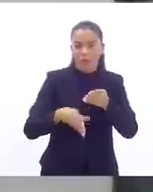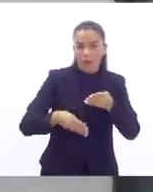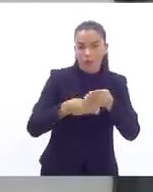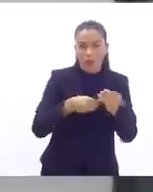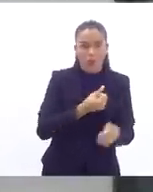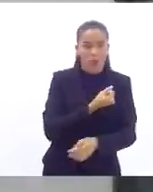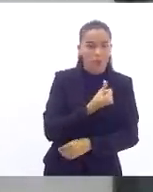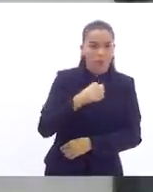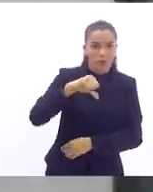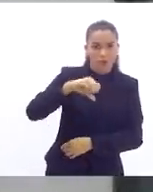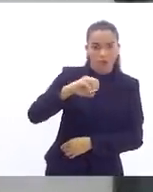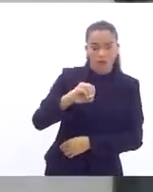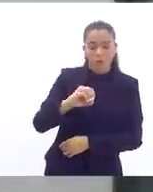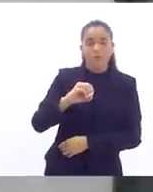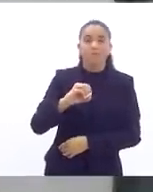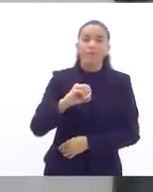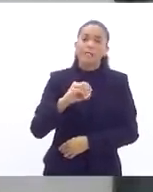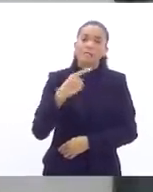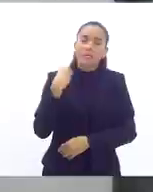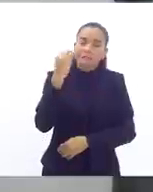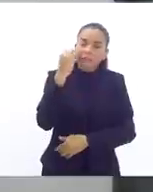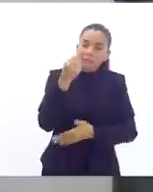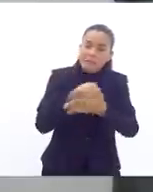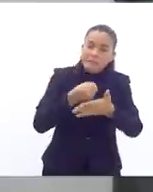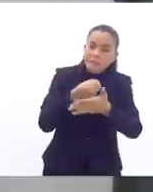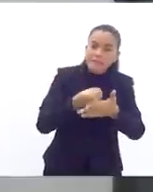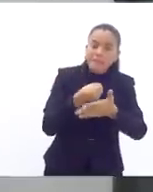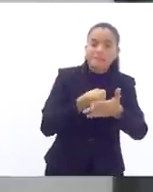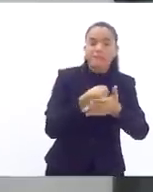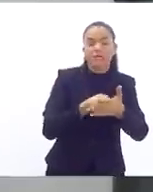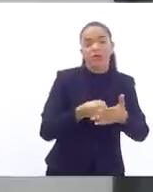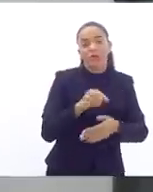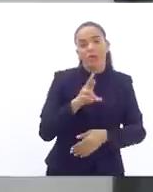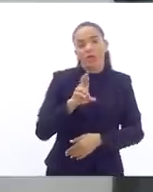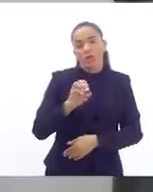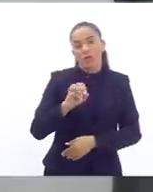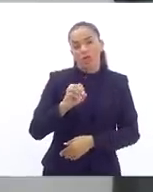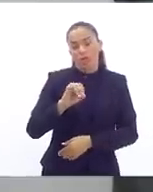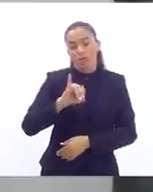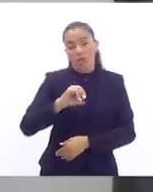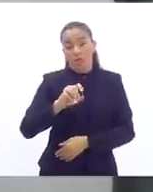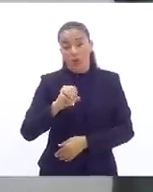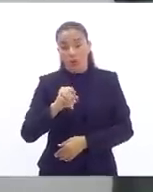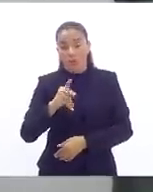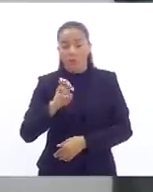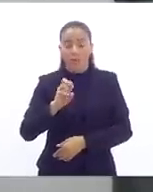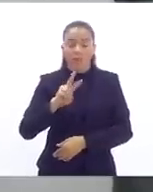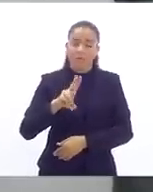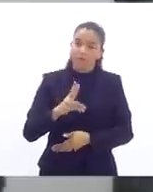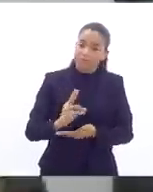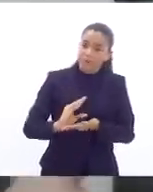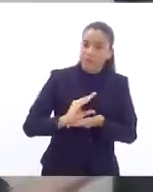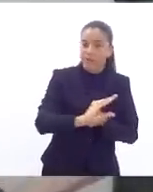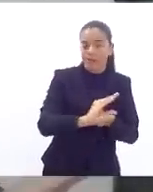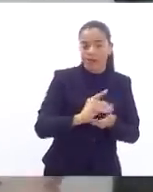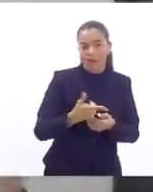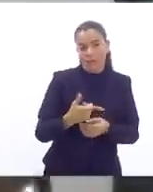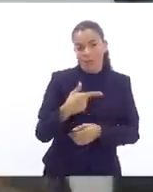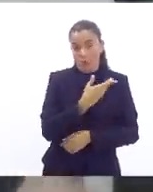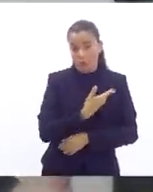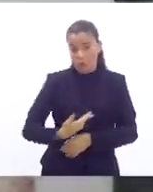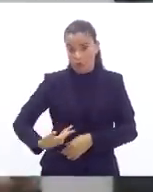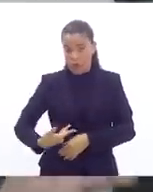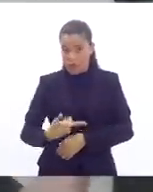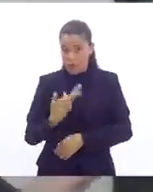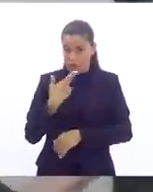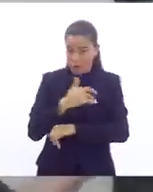fazer com que residência entrega essa regulamentação Então me parece que do ponto de vista político o governador deu essa sinalização para